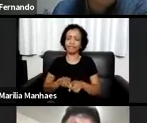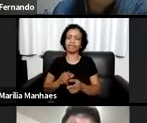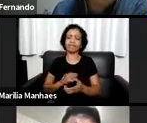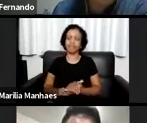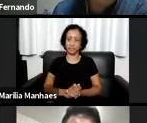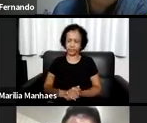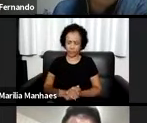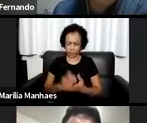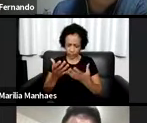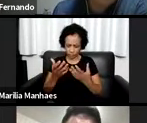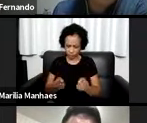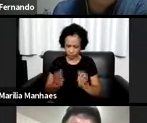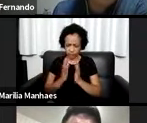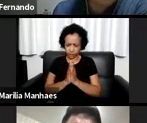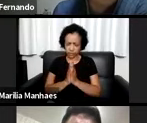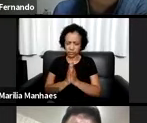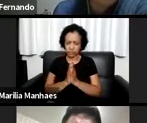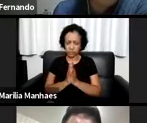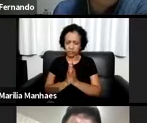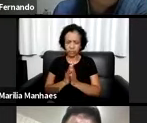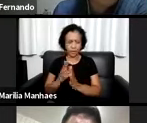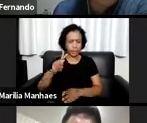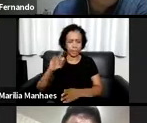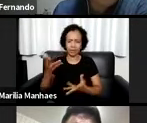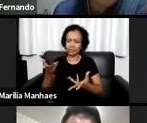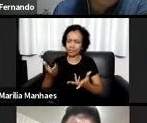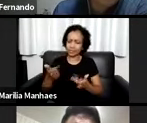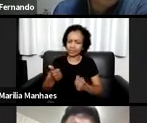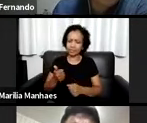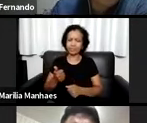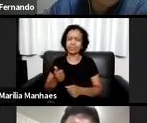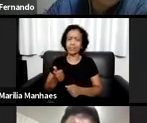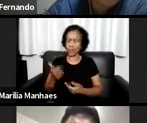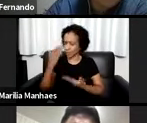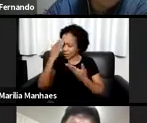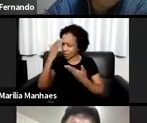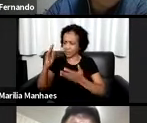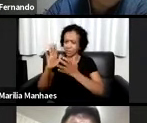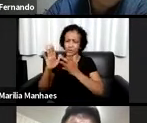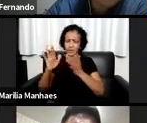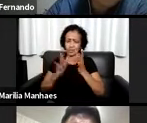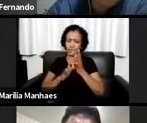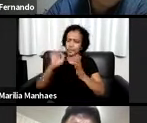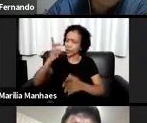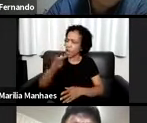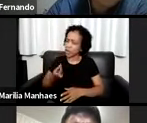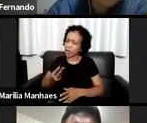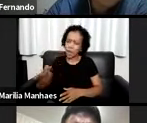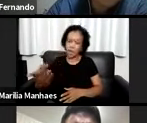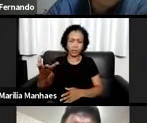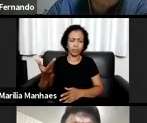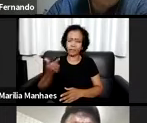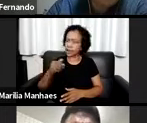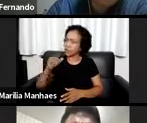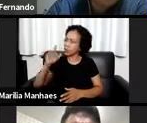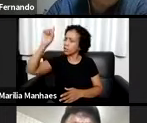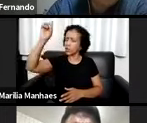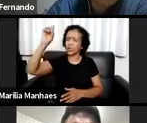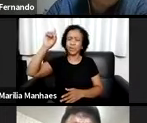Querido e eterno Deus, obrigado, Senhor, porque esse é o dia que o Senhor fez e aprouve ao Senhor